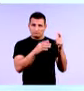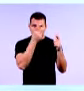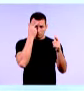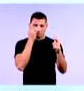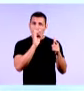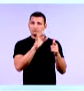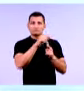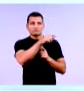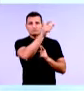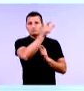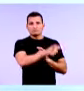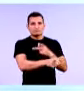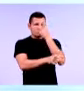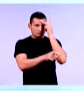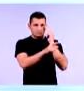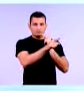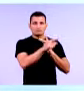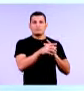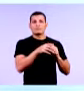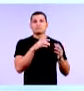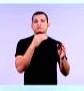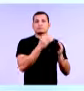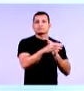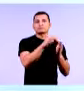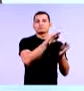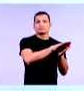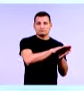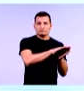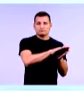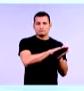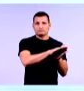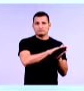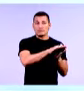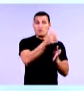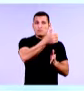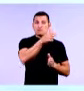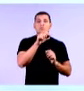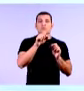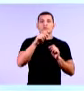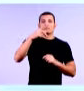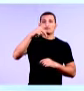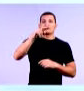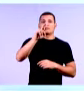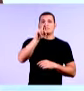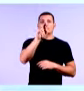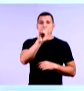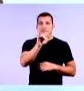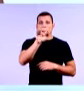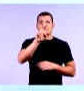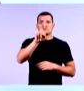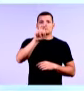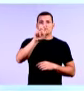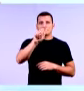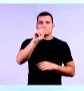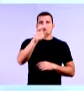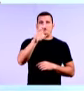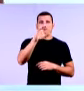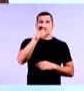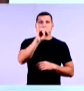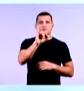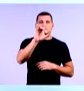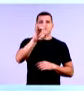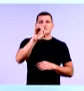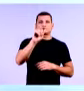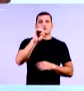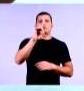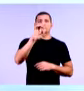somente essa pessoa deve receber. Então você tem o primeiro quesito, que é a privacidade. Né? Numa rede de computadores, isso é muito importante. Então